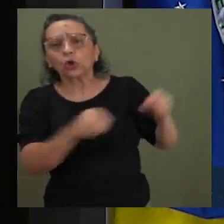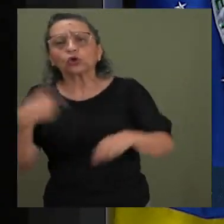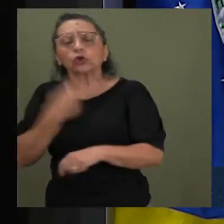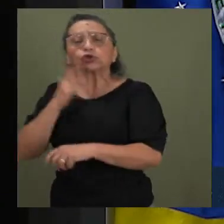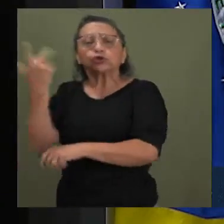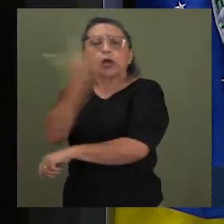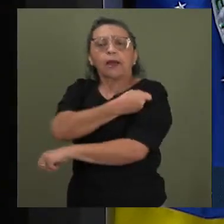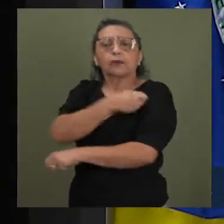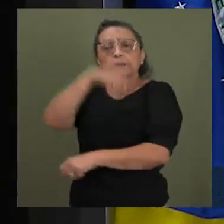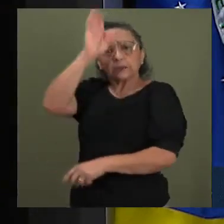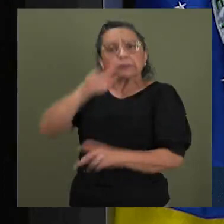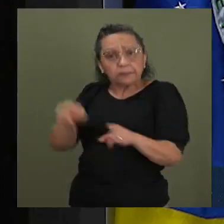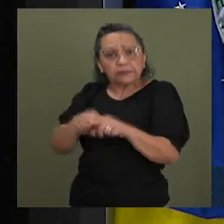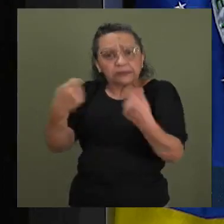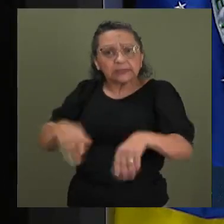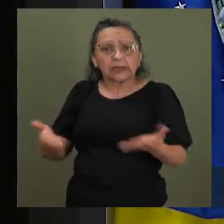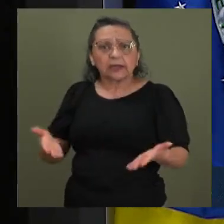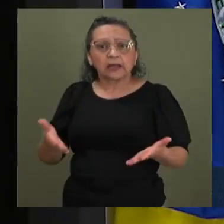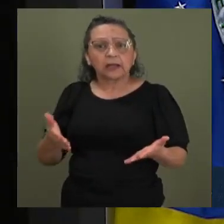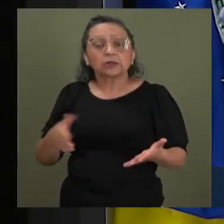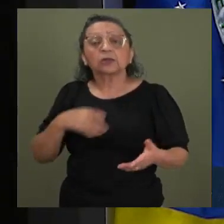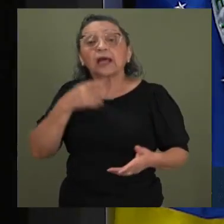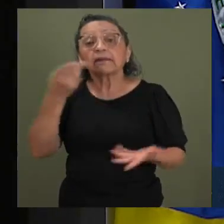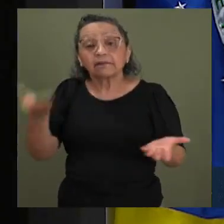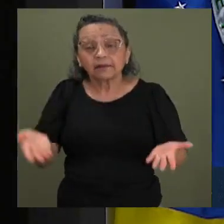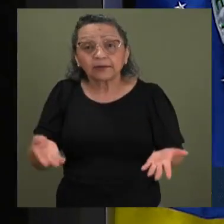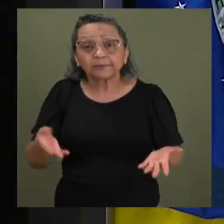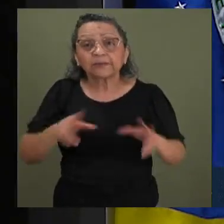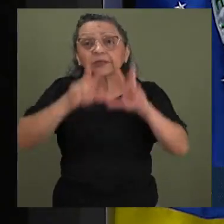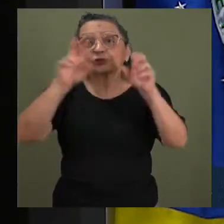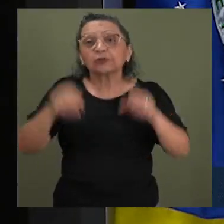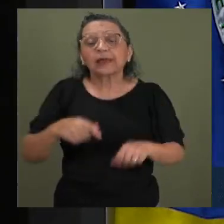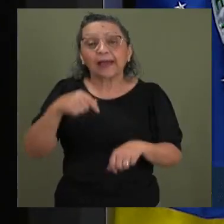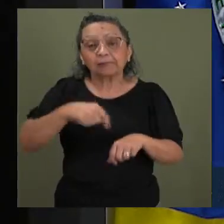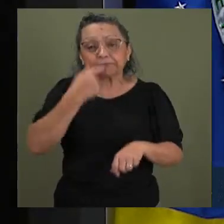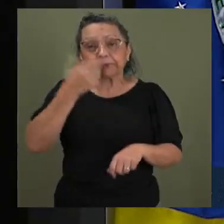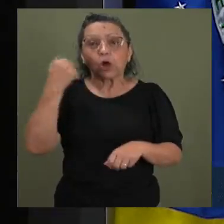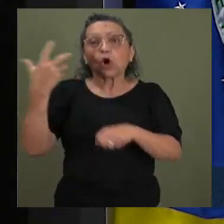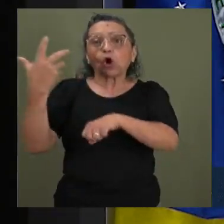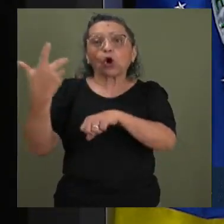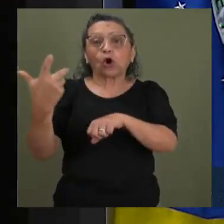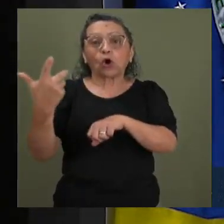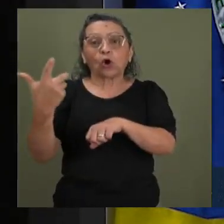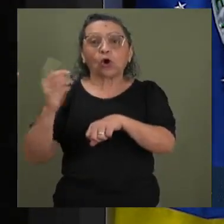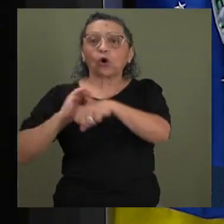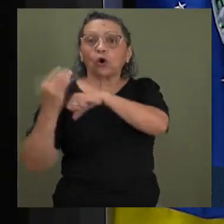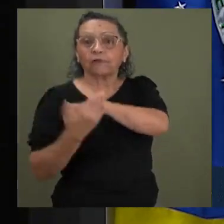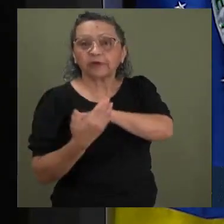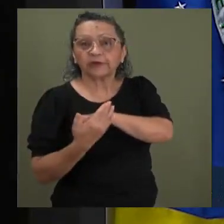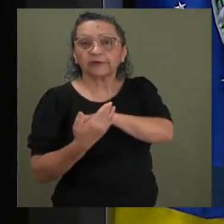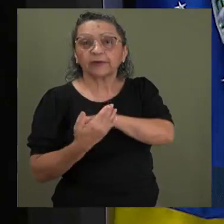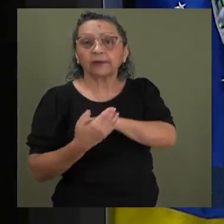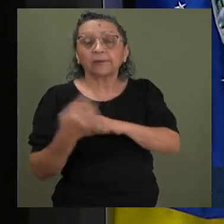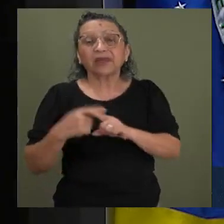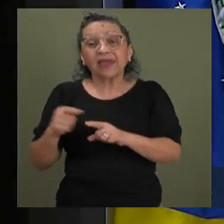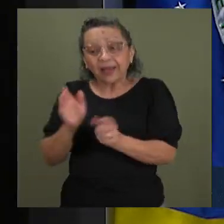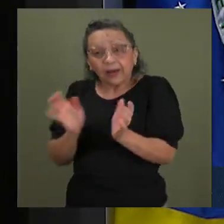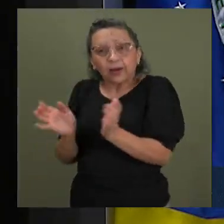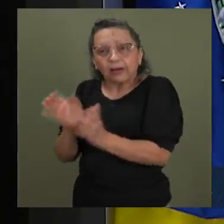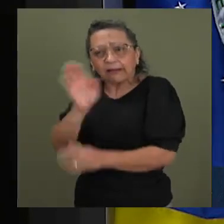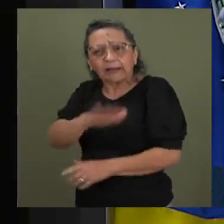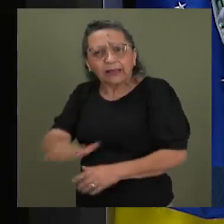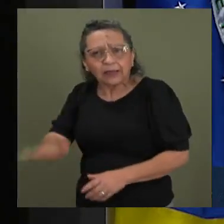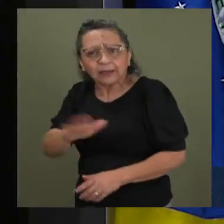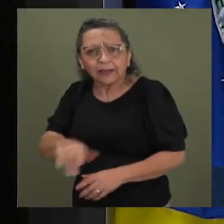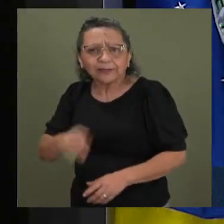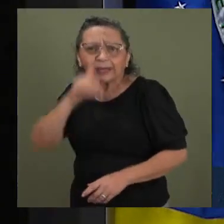tem que tomar. Nós estamos falando dessa da Covid, que o grupo de risco não é criança, já é